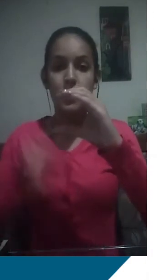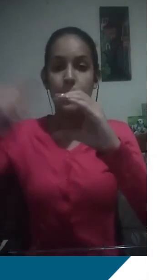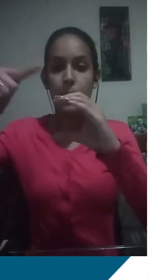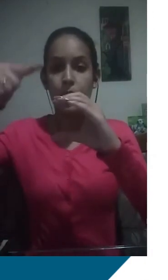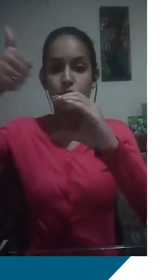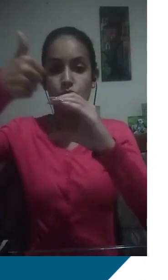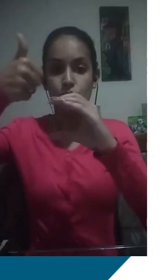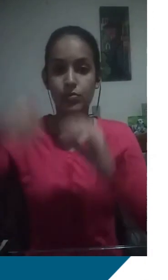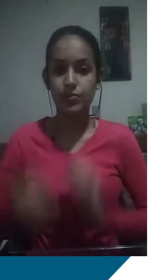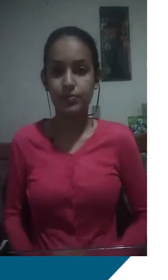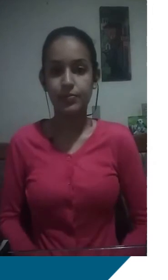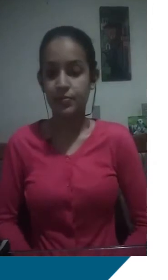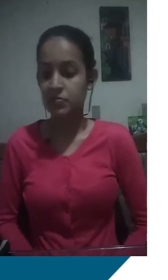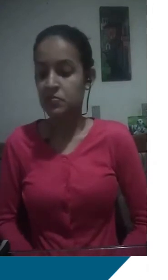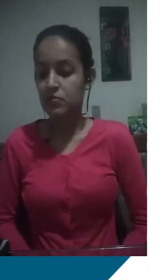Aqui um exemplo.